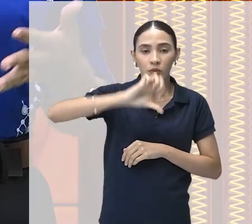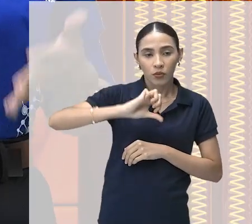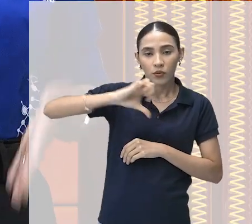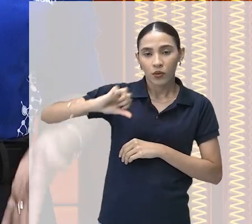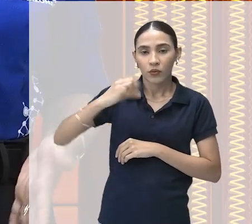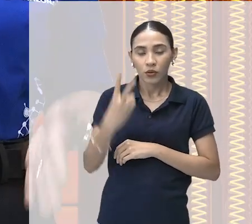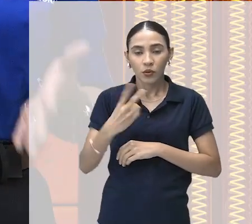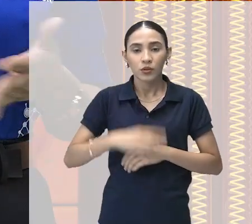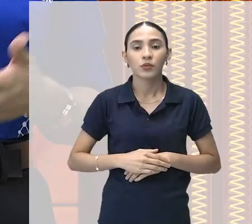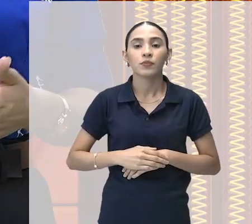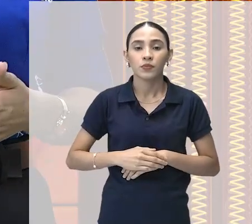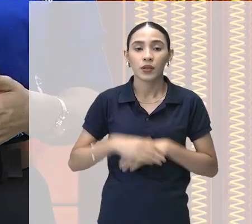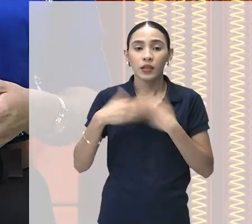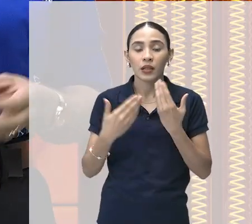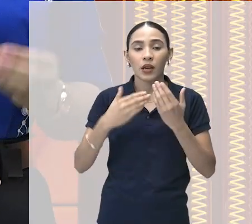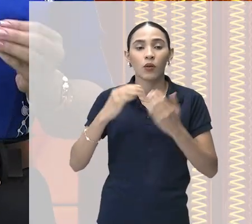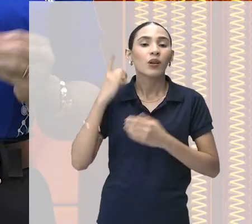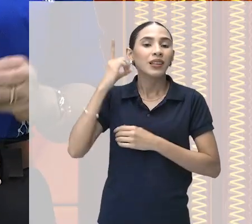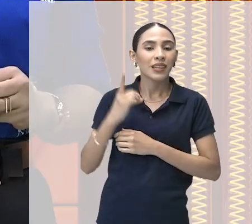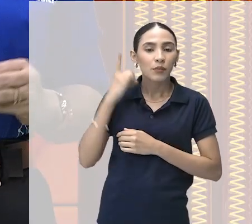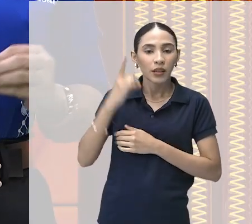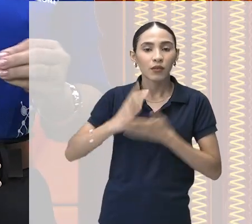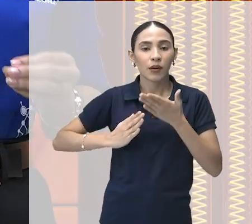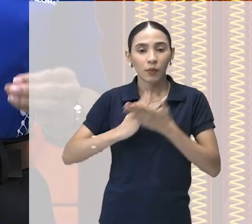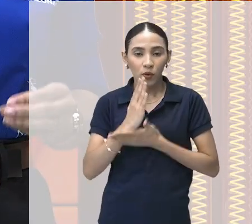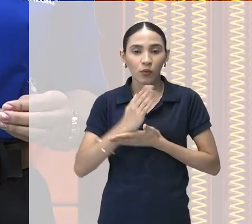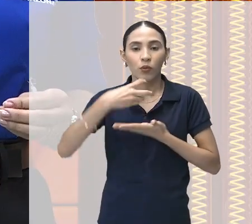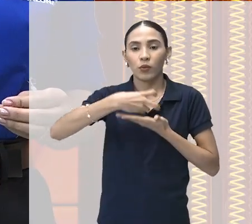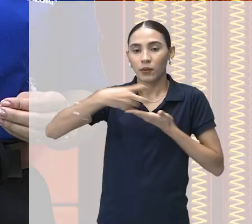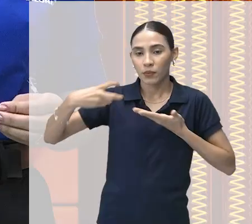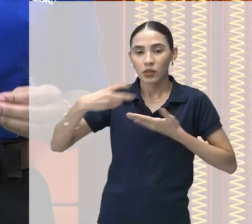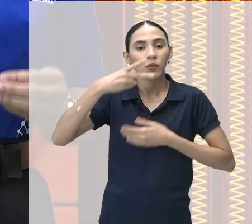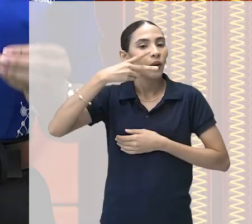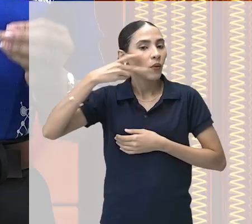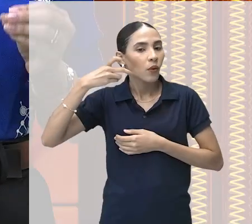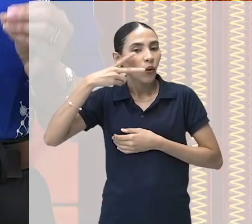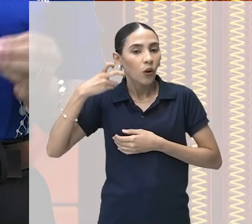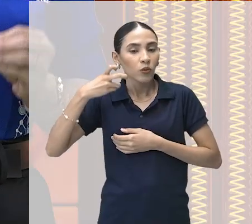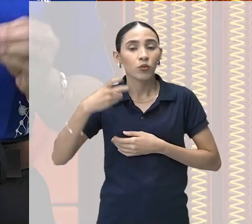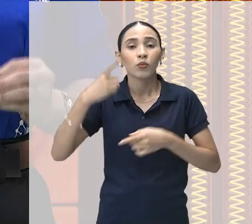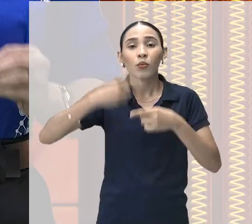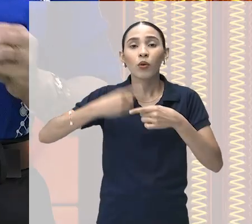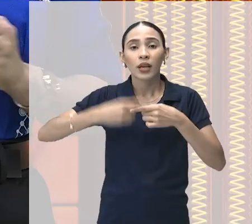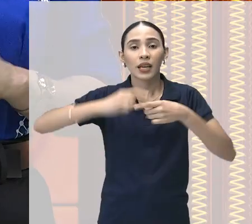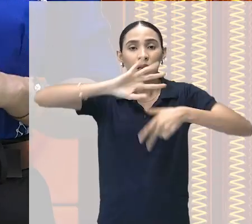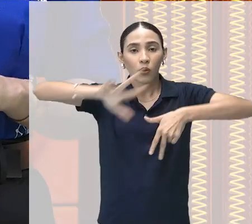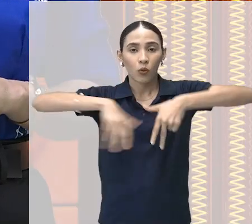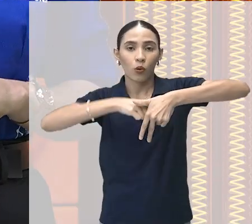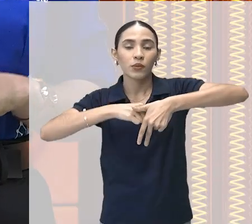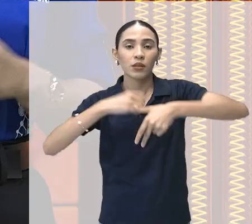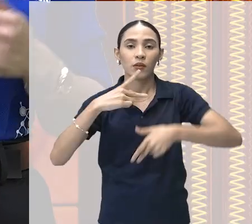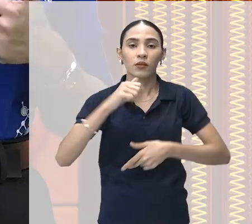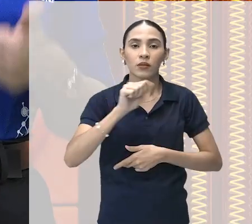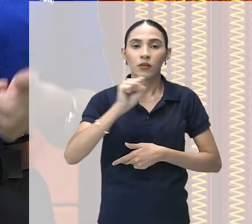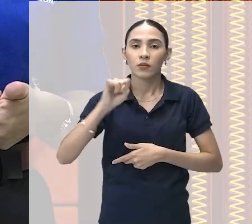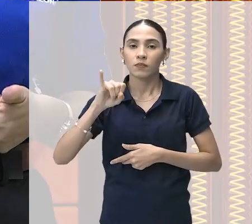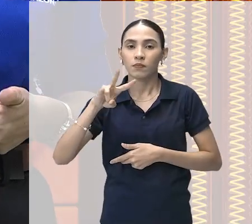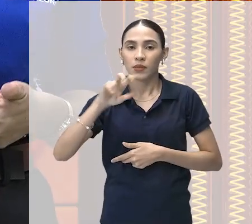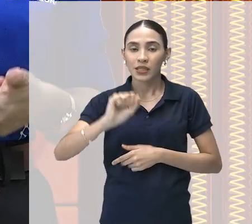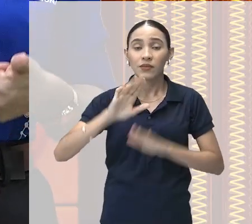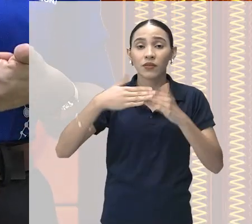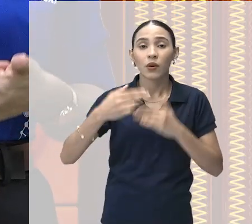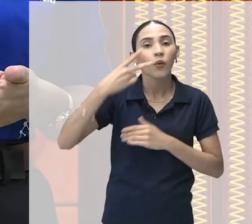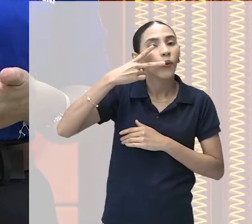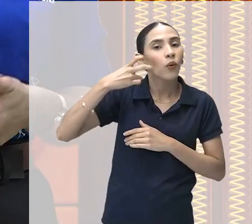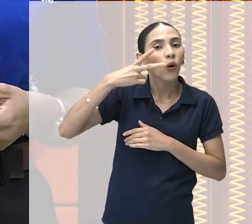1992, a Câmara dos Deputados aprovou o impeachment de Collor por corrupção passiva. Collor